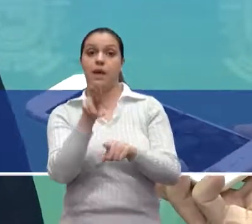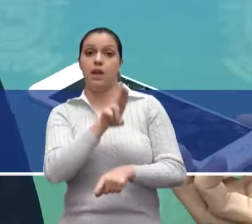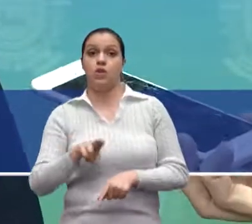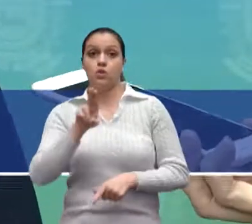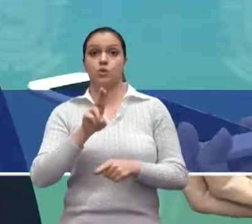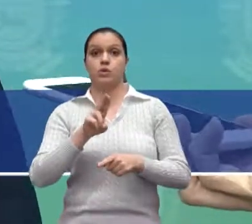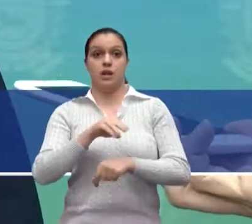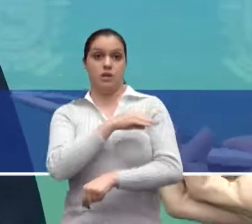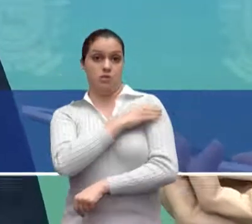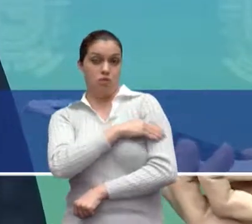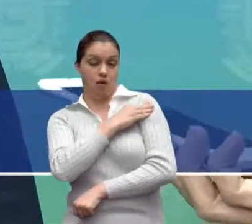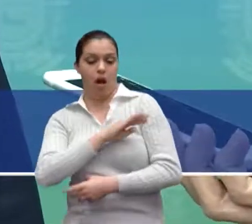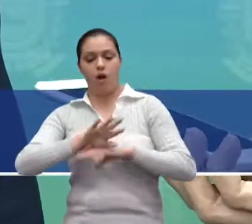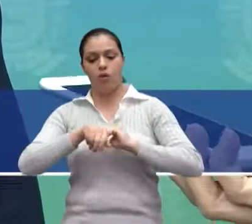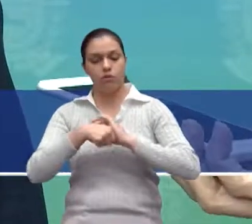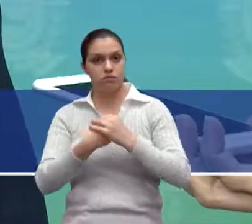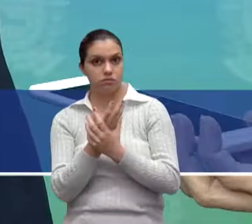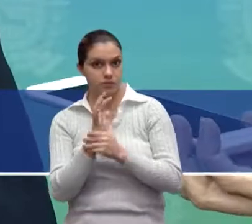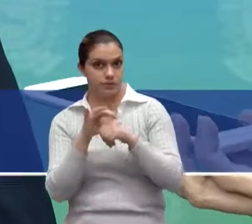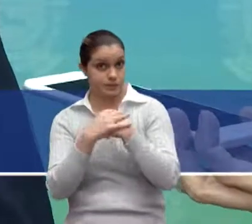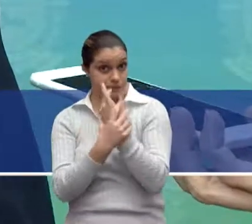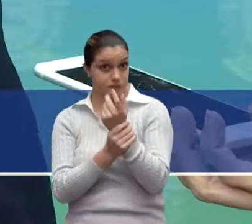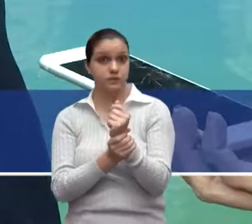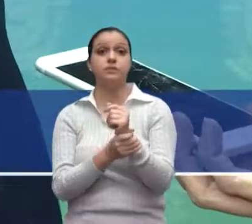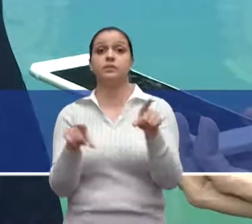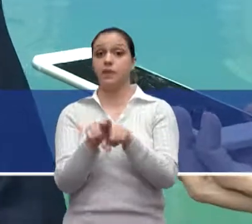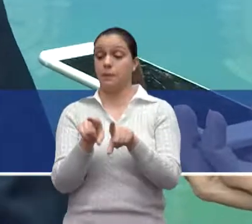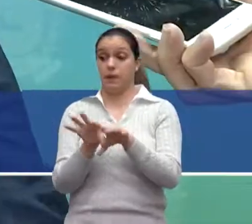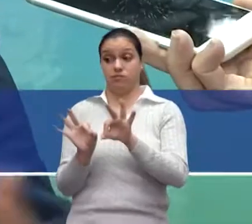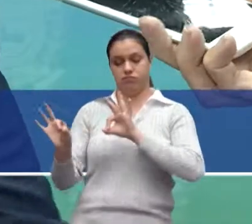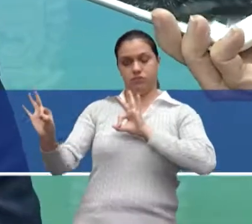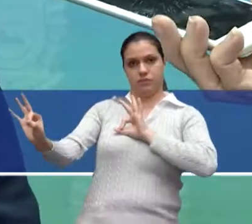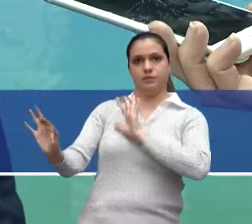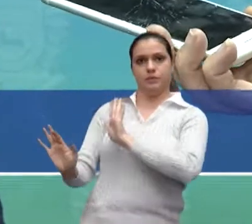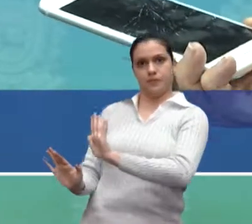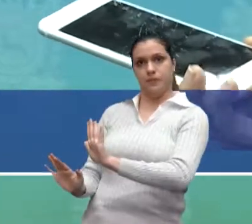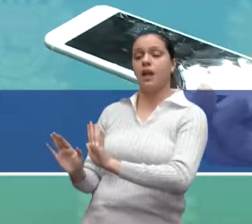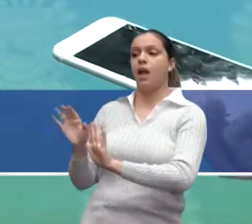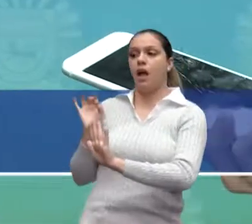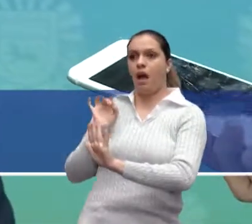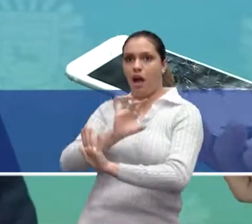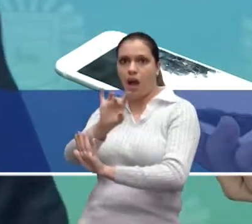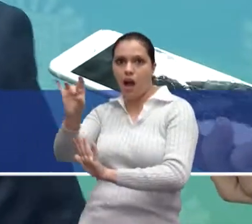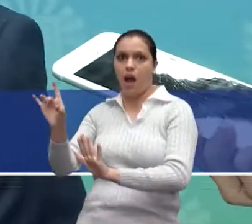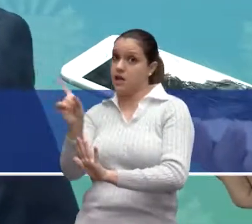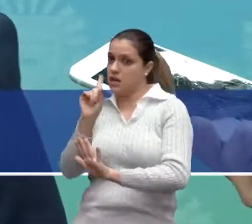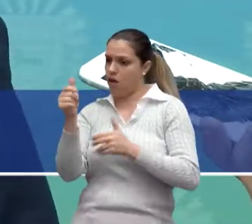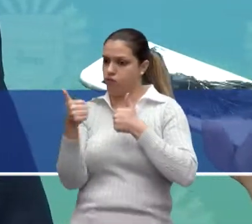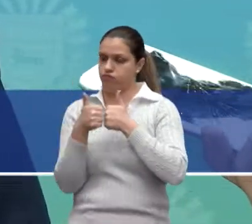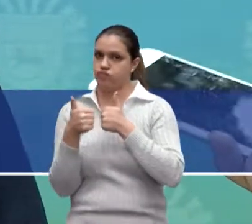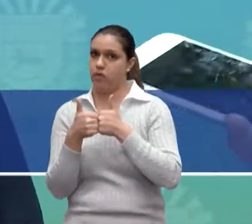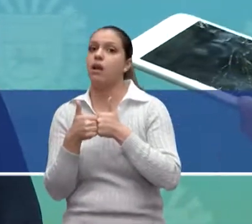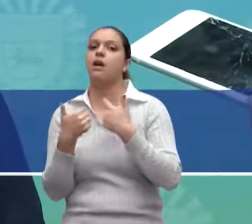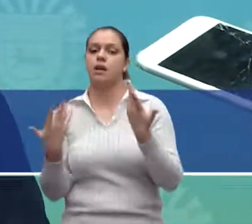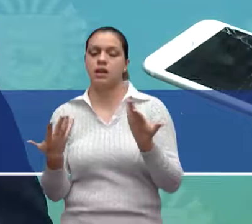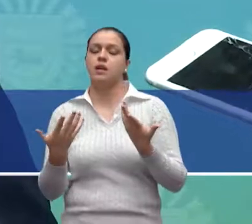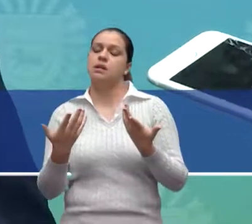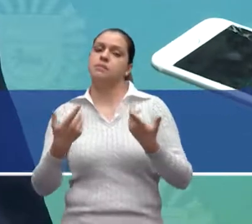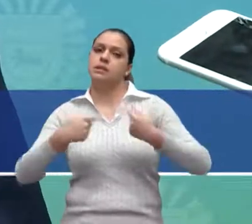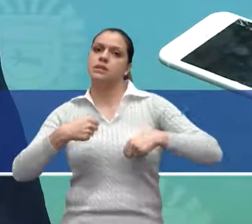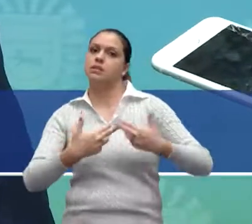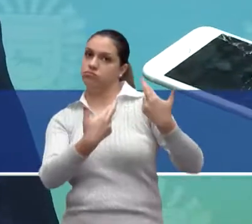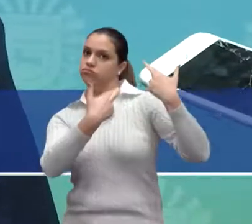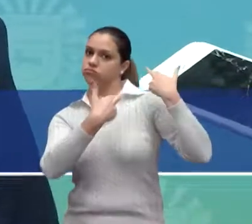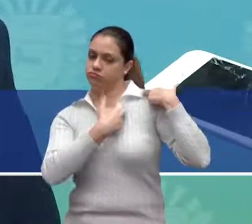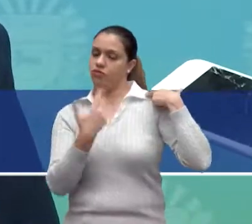colaboradores com máscara, né, utilizando álcool gel, obedecendo à distância, né, de cada um. Então, eu acredito que a gente